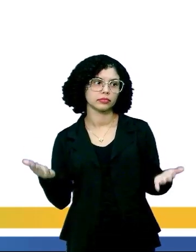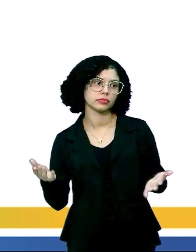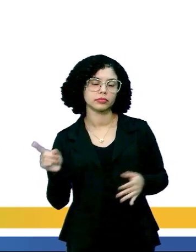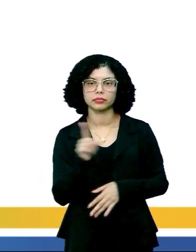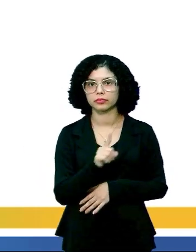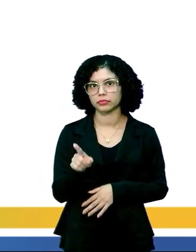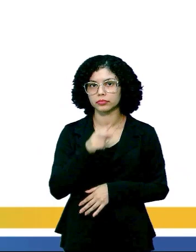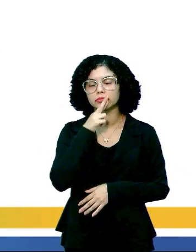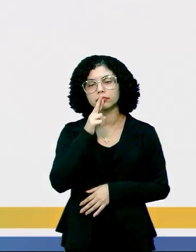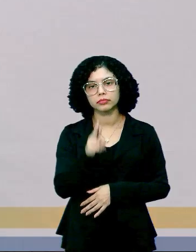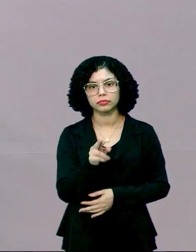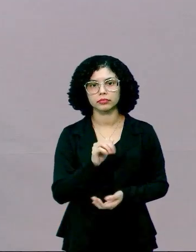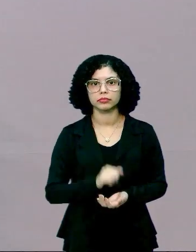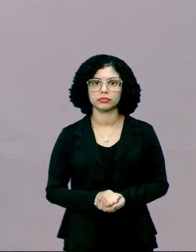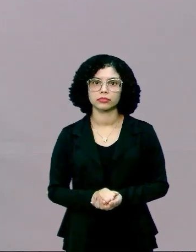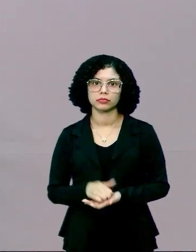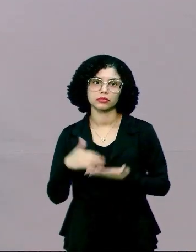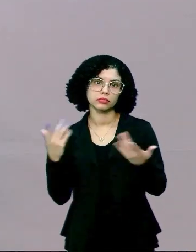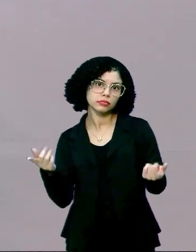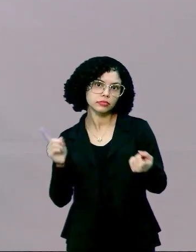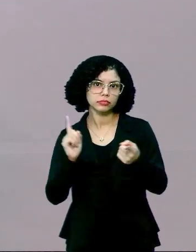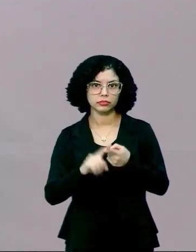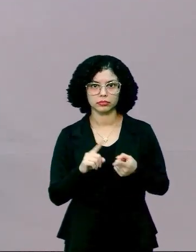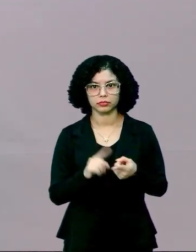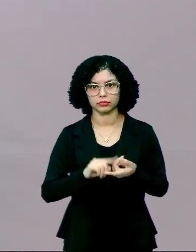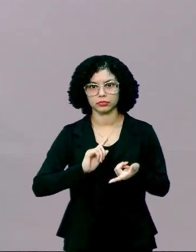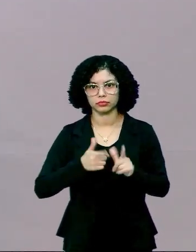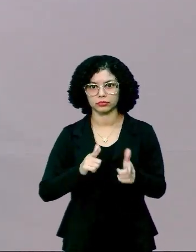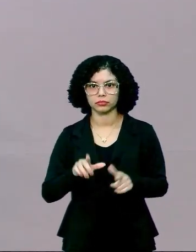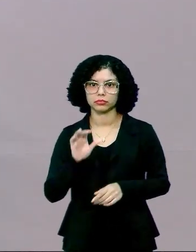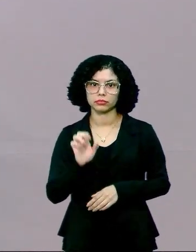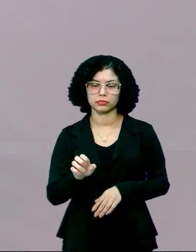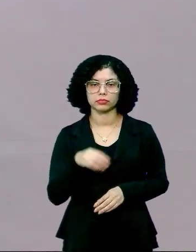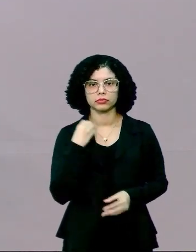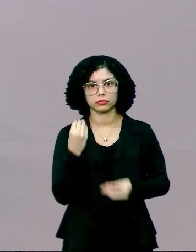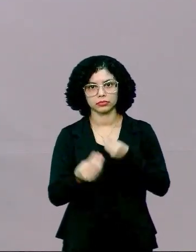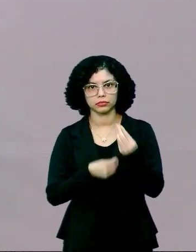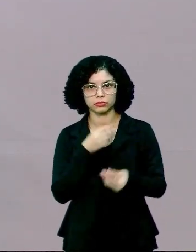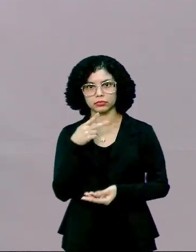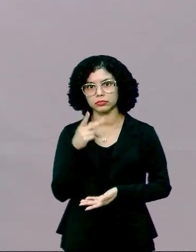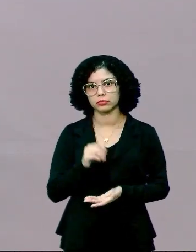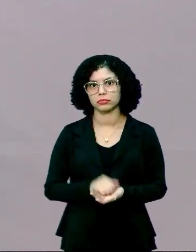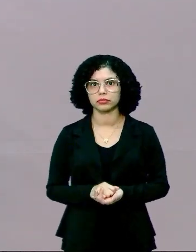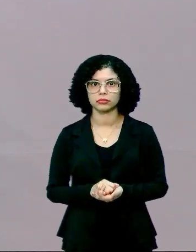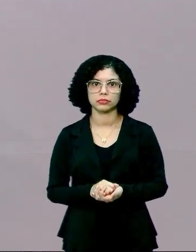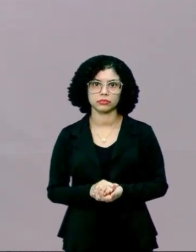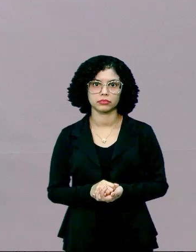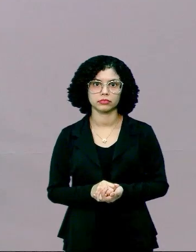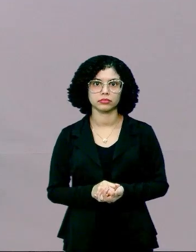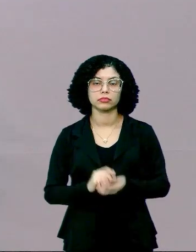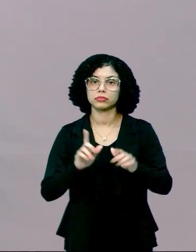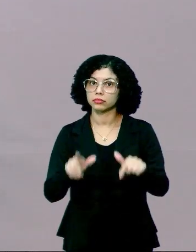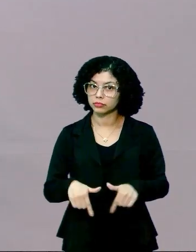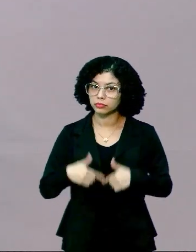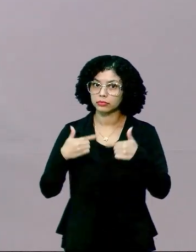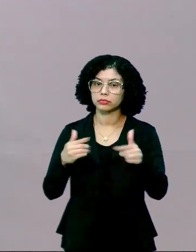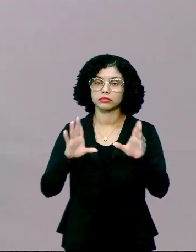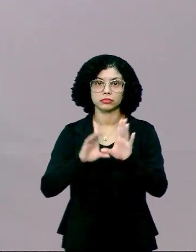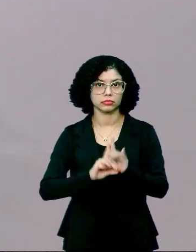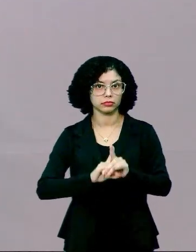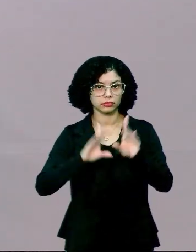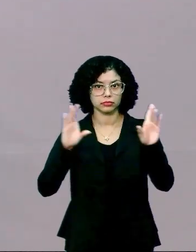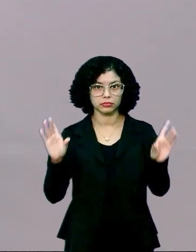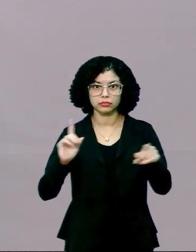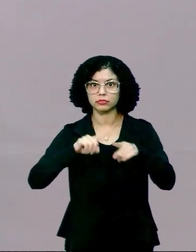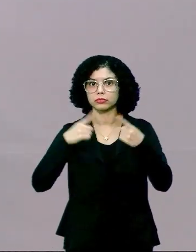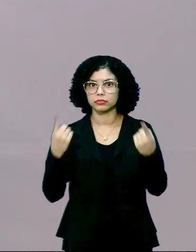Não seria a nossa resposta, porque na letra E, como está dizendo aqui, está falando sobre a luta pela